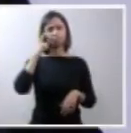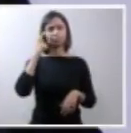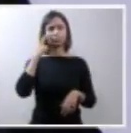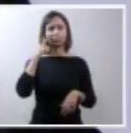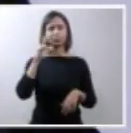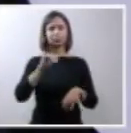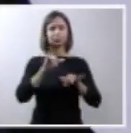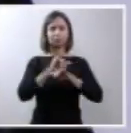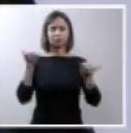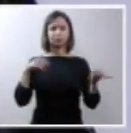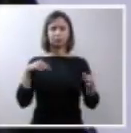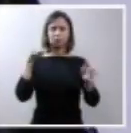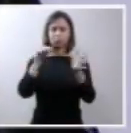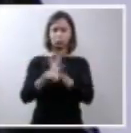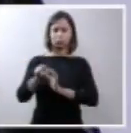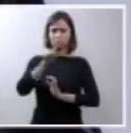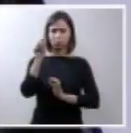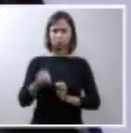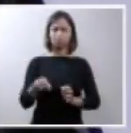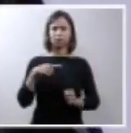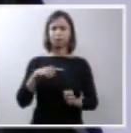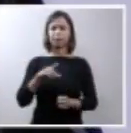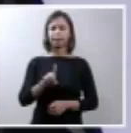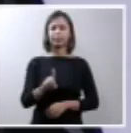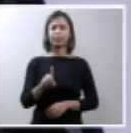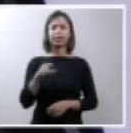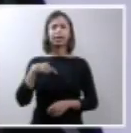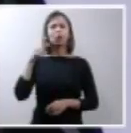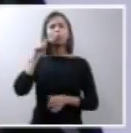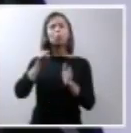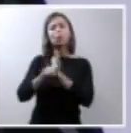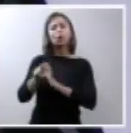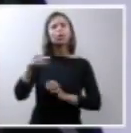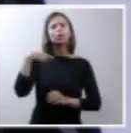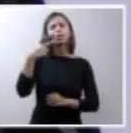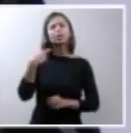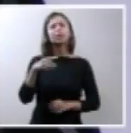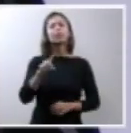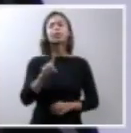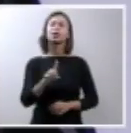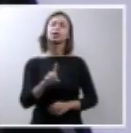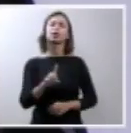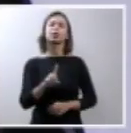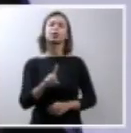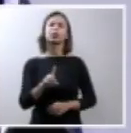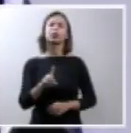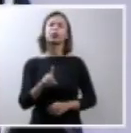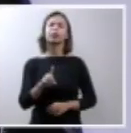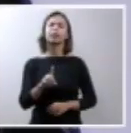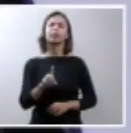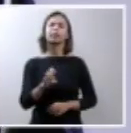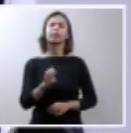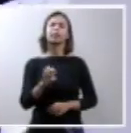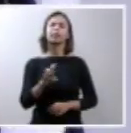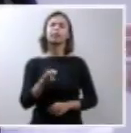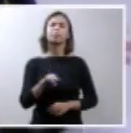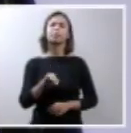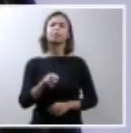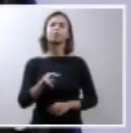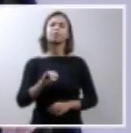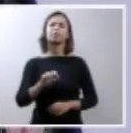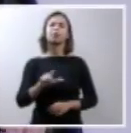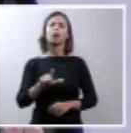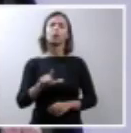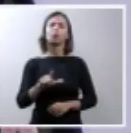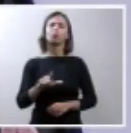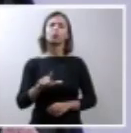indagação que eu fiz ao Dr dernival sobre a purificação aos demais